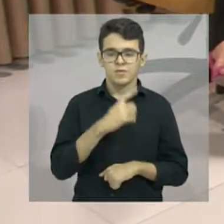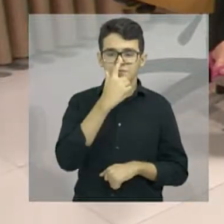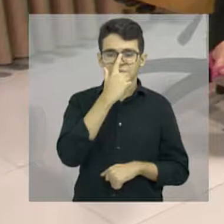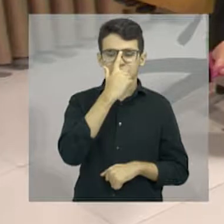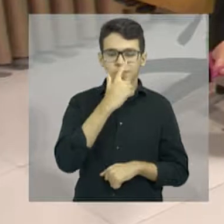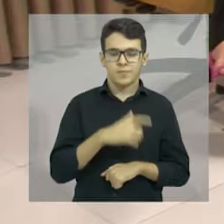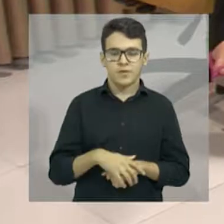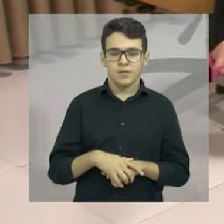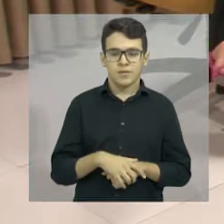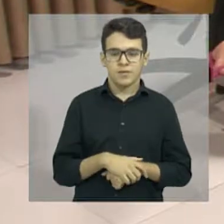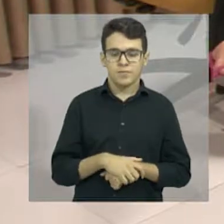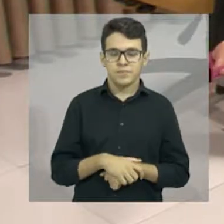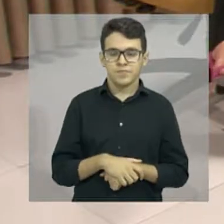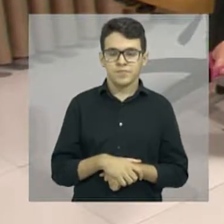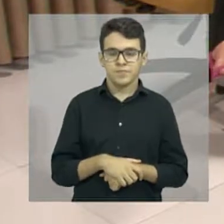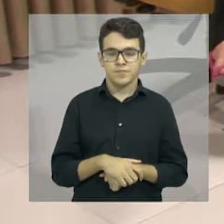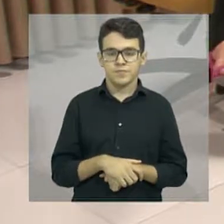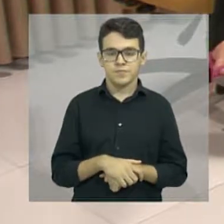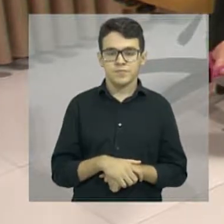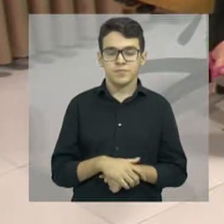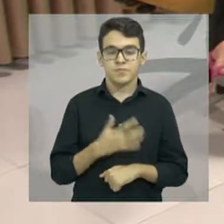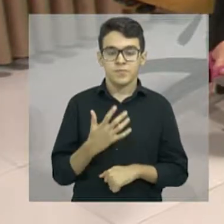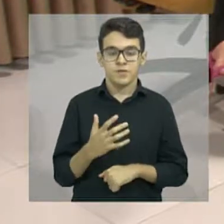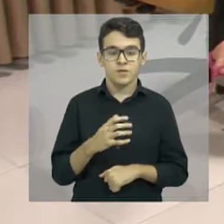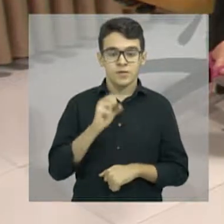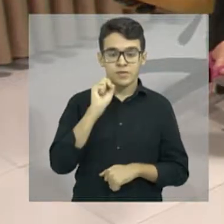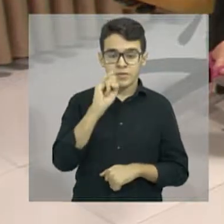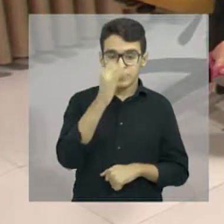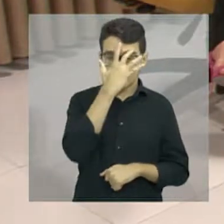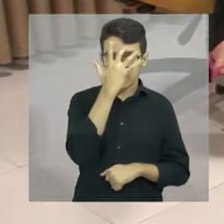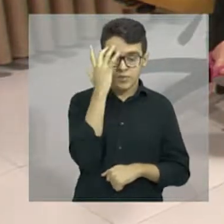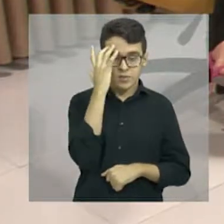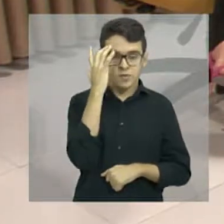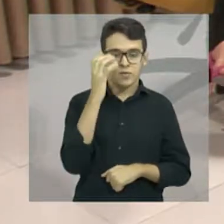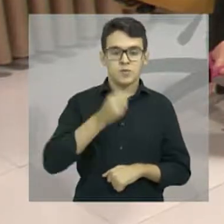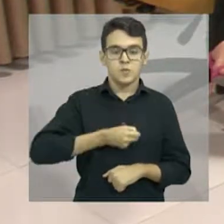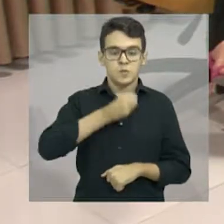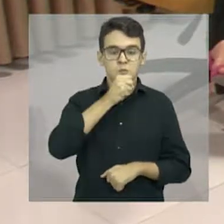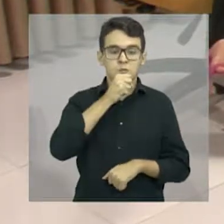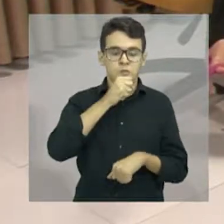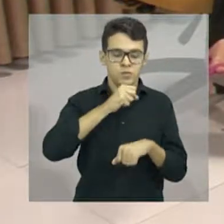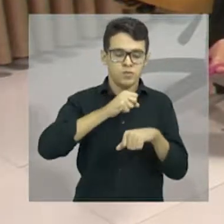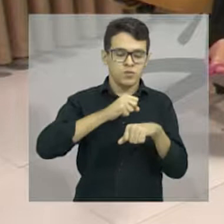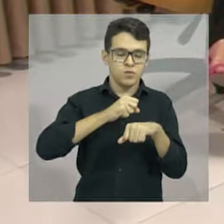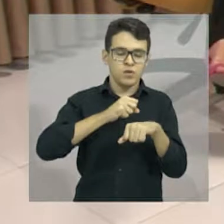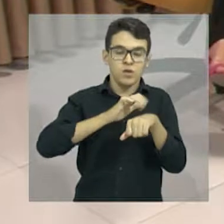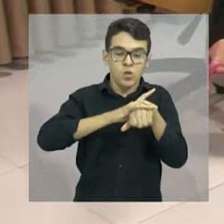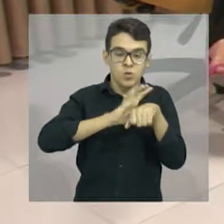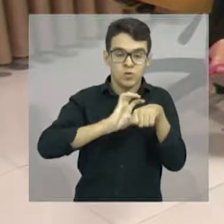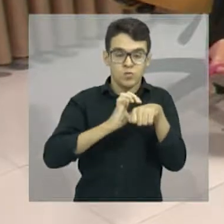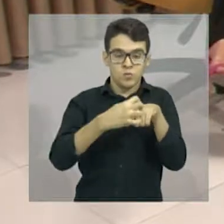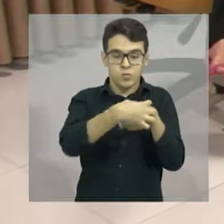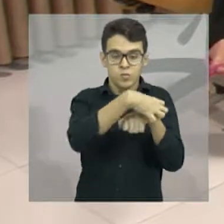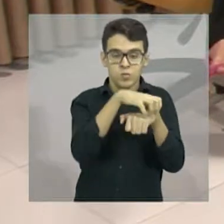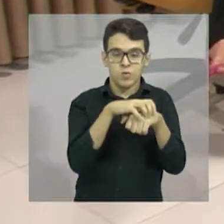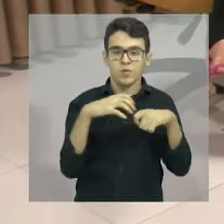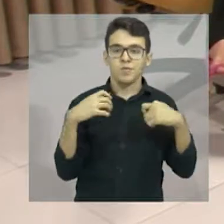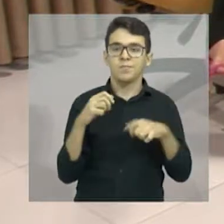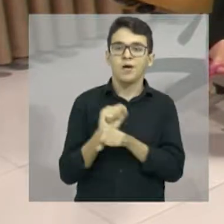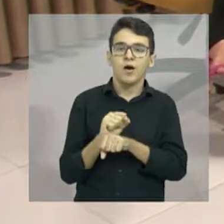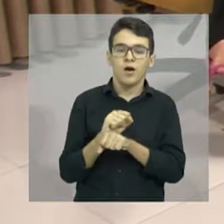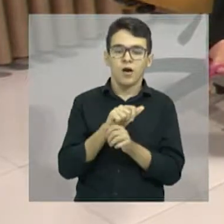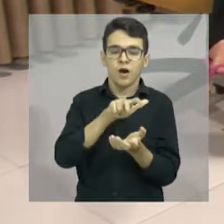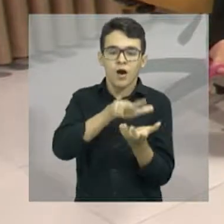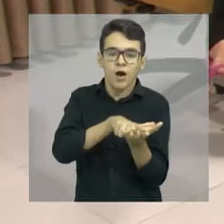com escaras, enfim. Então, num paciente idoso que fica no sofá da sua cama, ou na sua rede, muitas vezes na periferia a gente